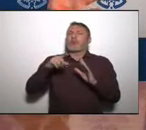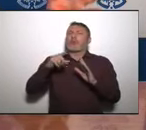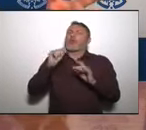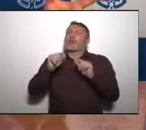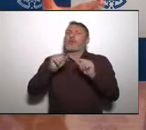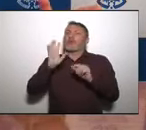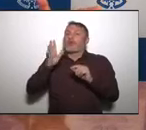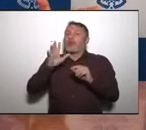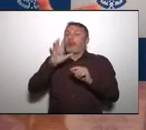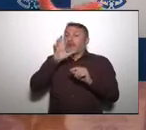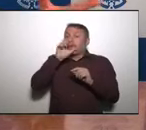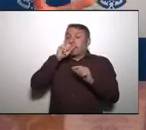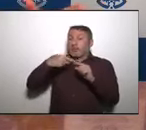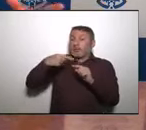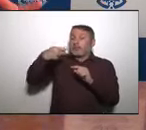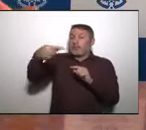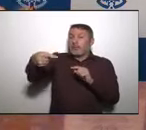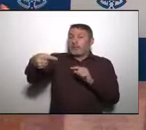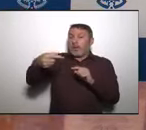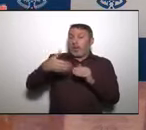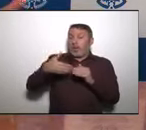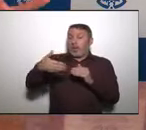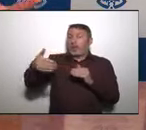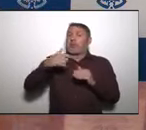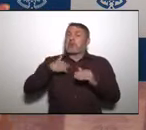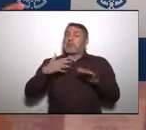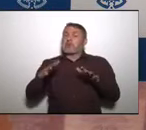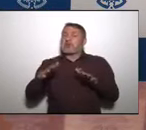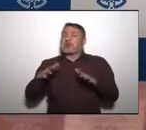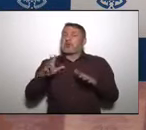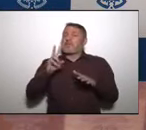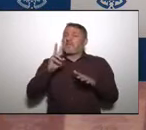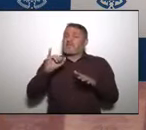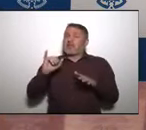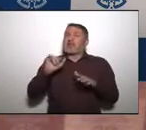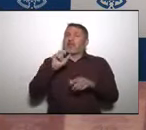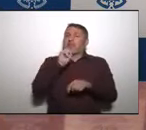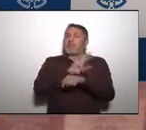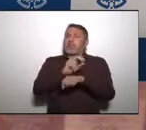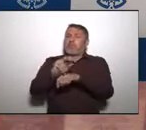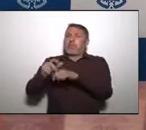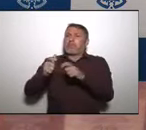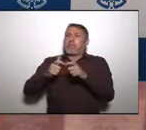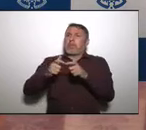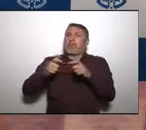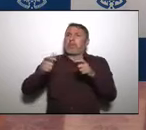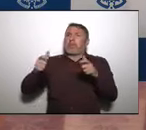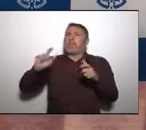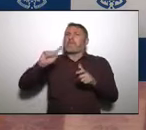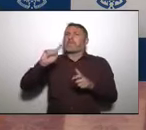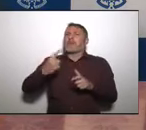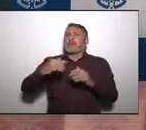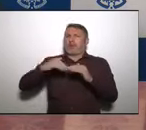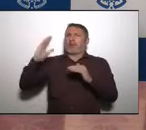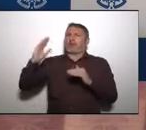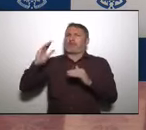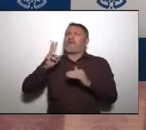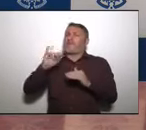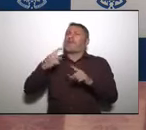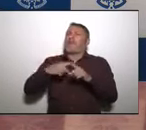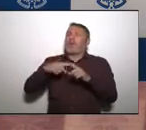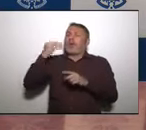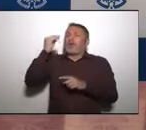até o próximo sábado, nós temos um pouquinho mais de mil de casos confirmados, dependendo, é lógico, da quantidade de